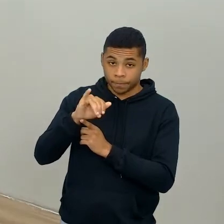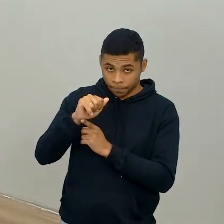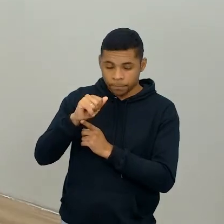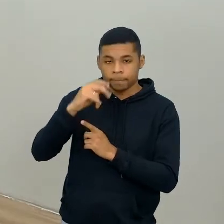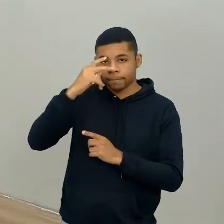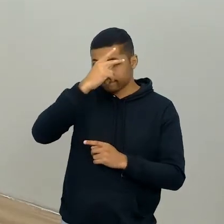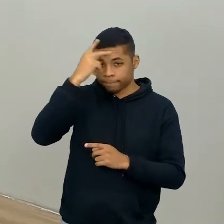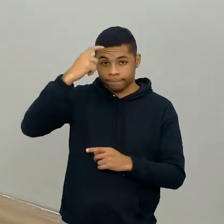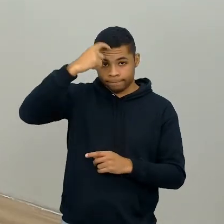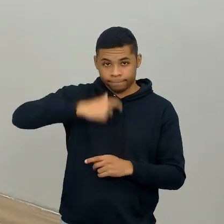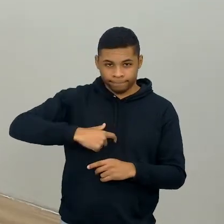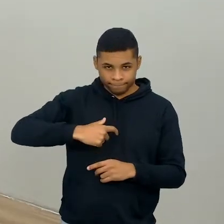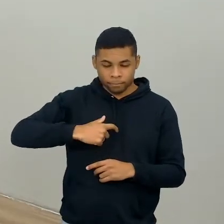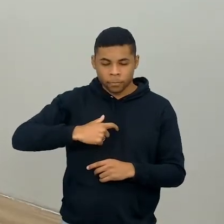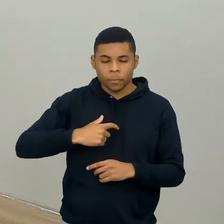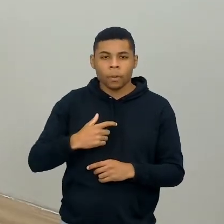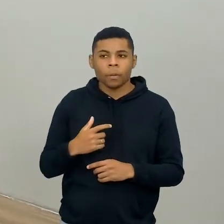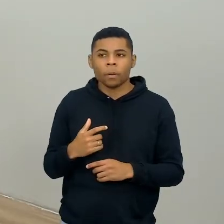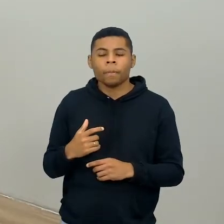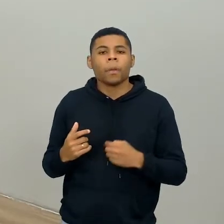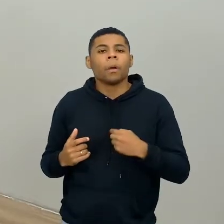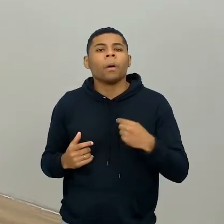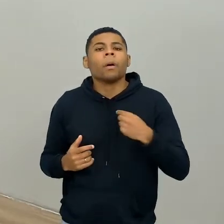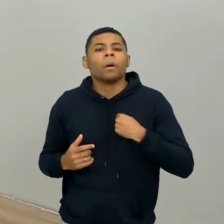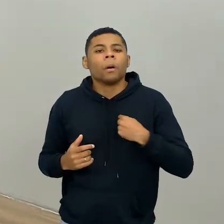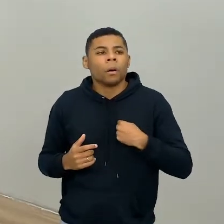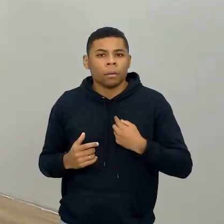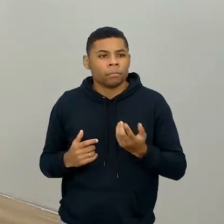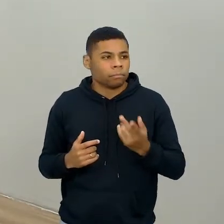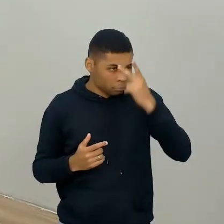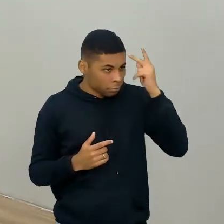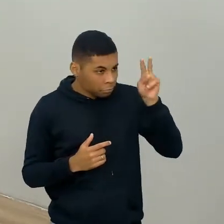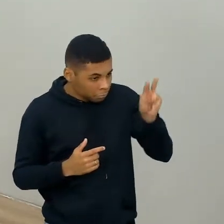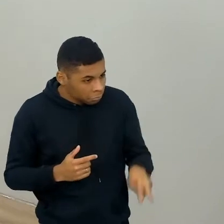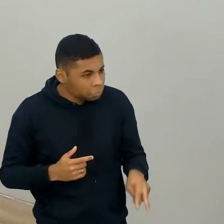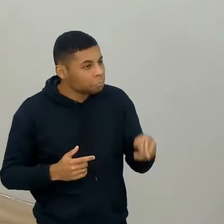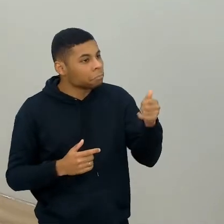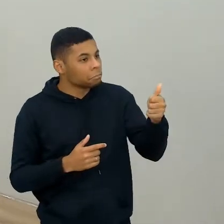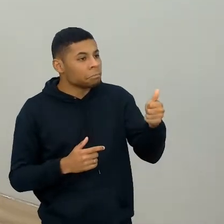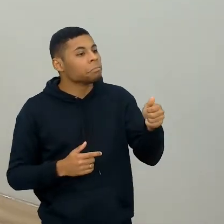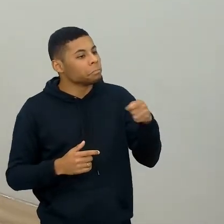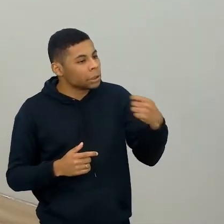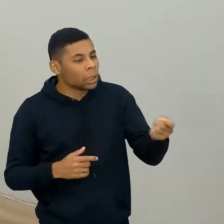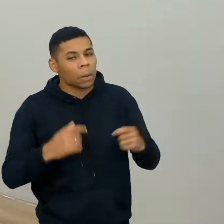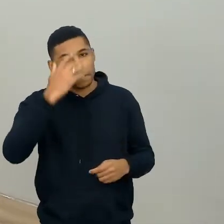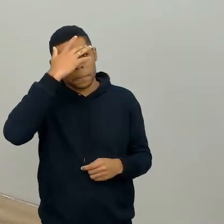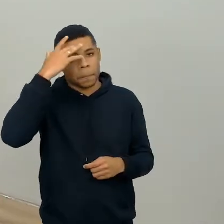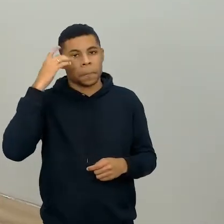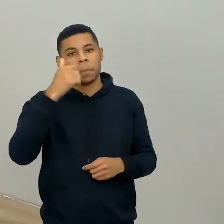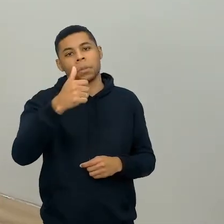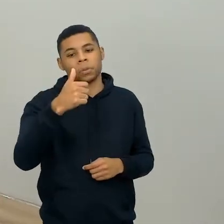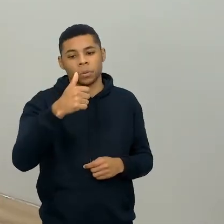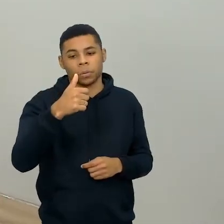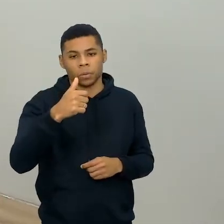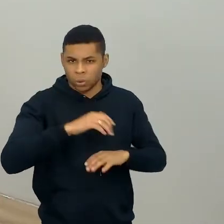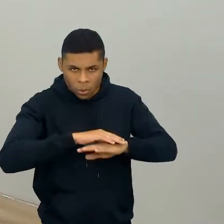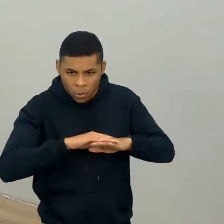você ser compreendido não só como pessoa, mas principalmente como